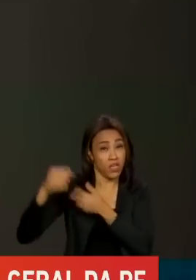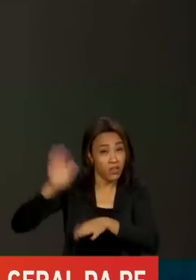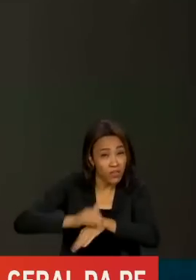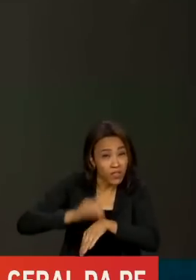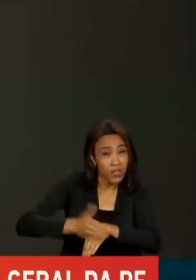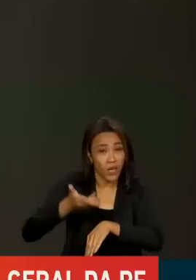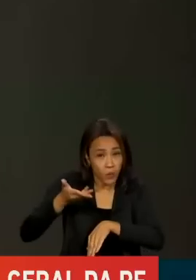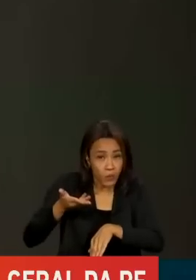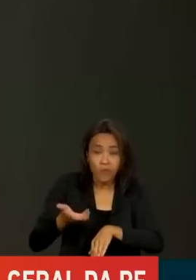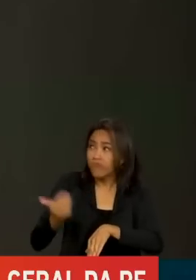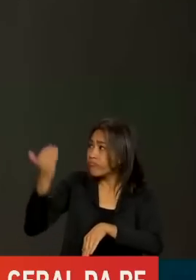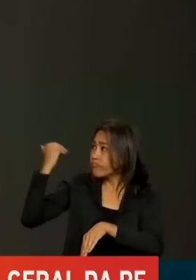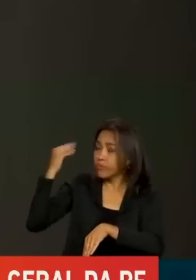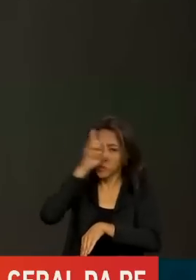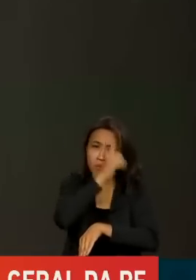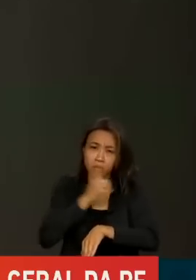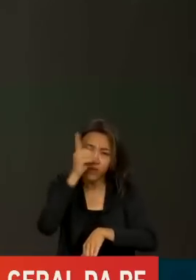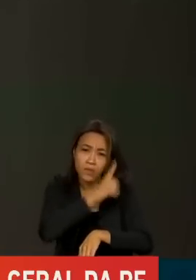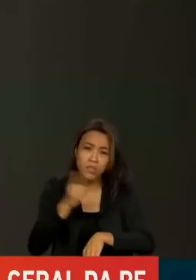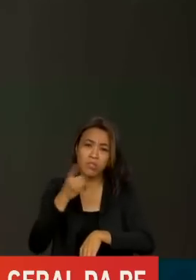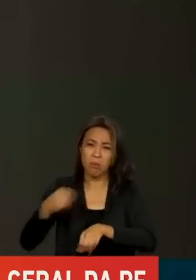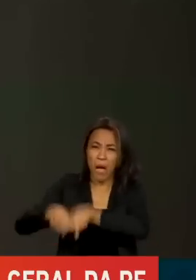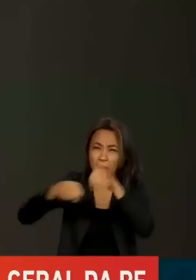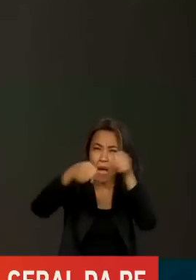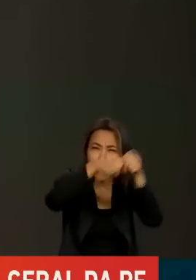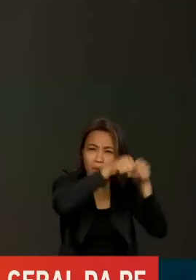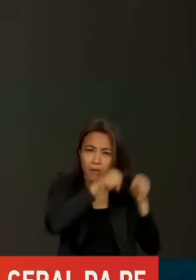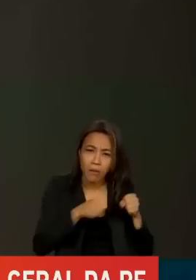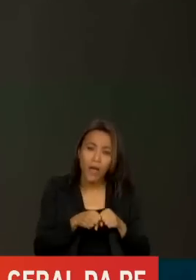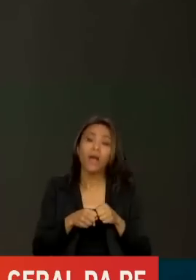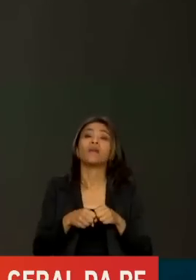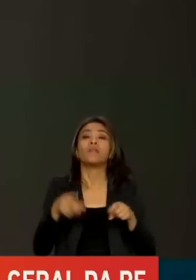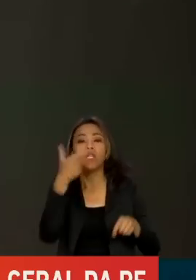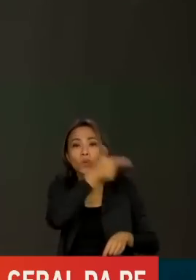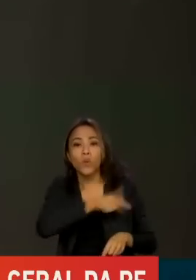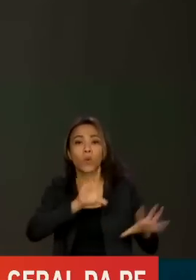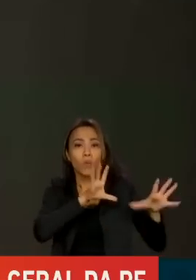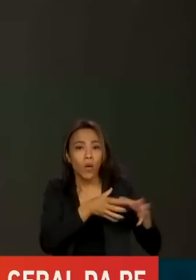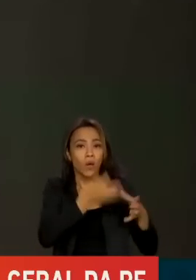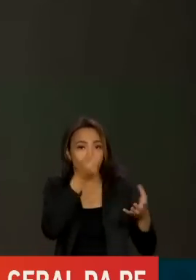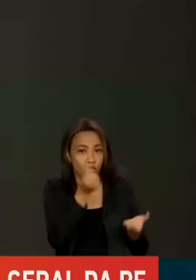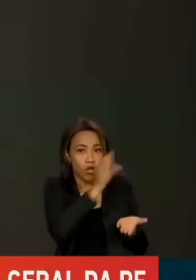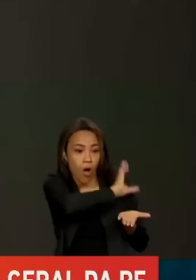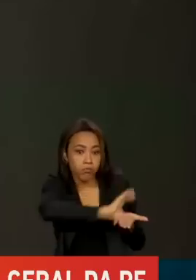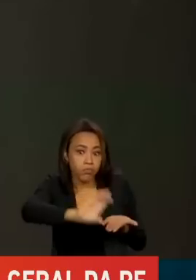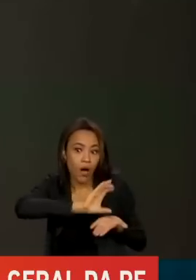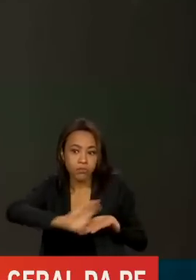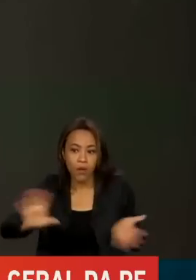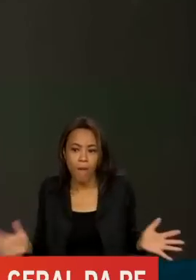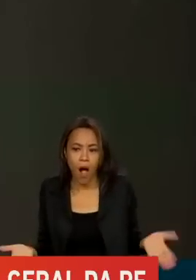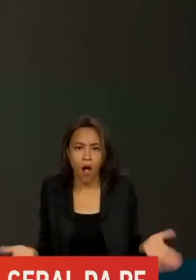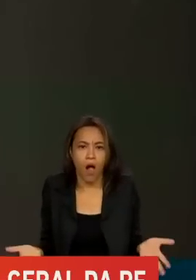aqueles que planejaram os atos aqueles que financiaram os atos e aqueles que